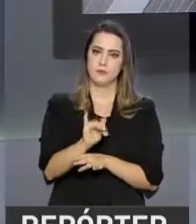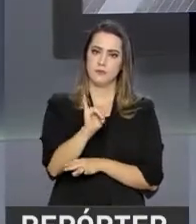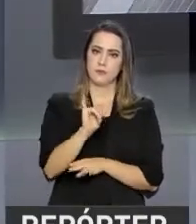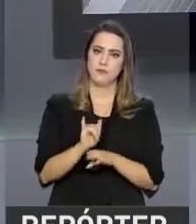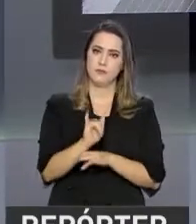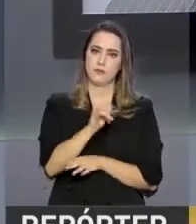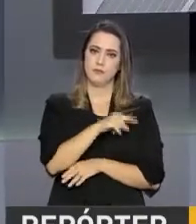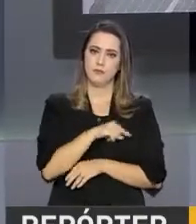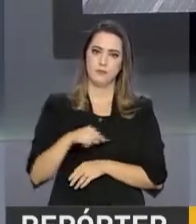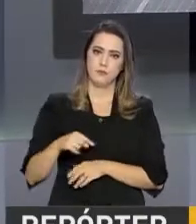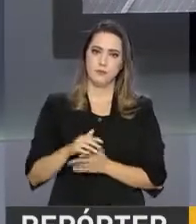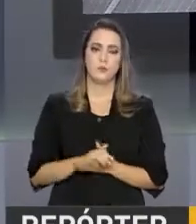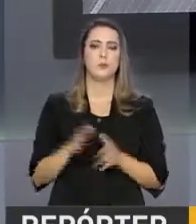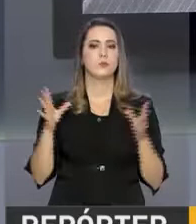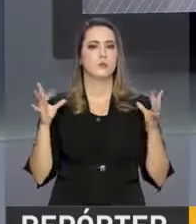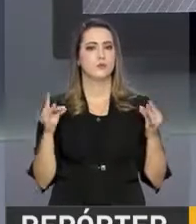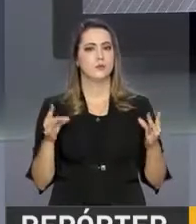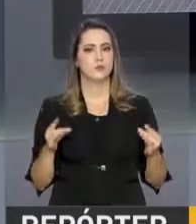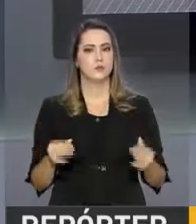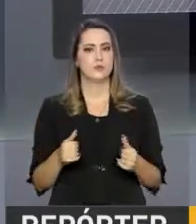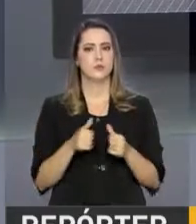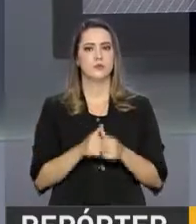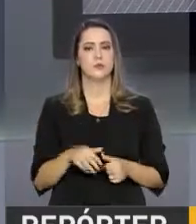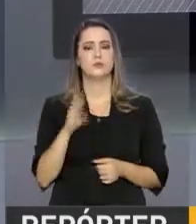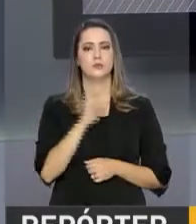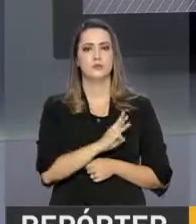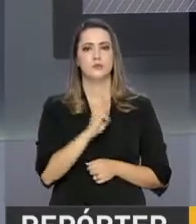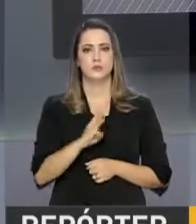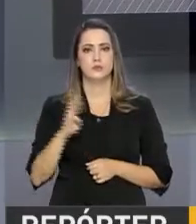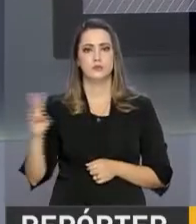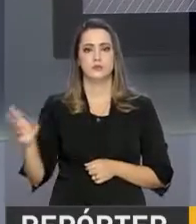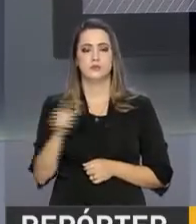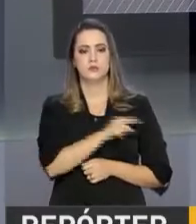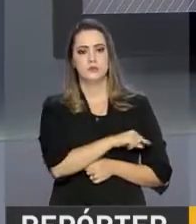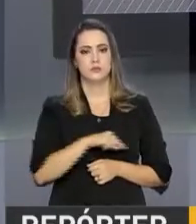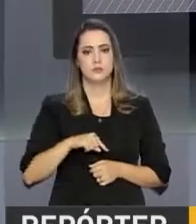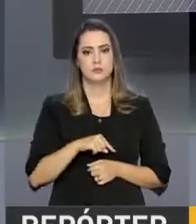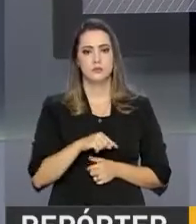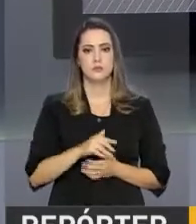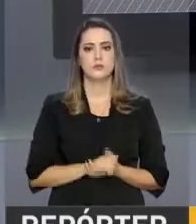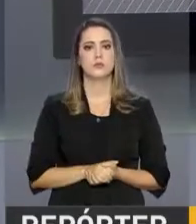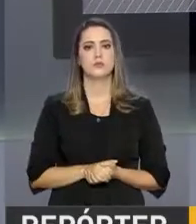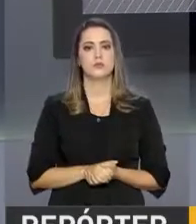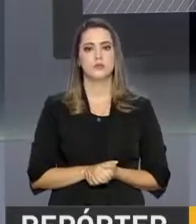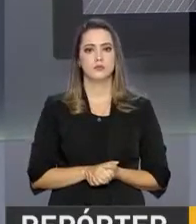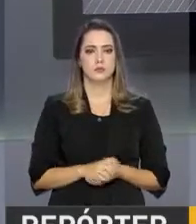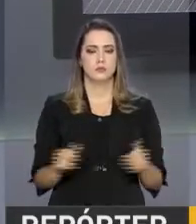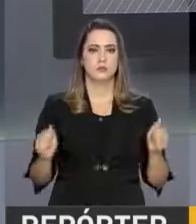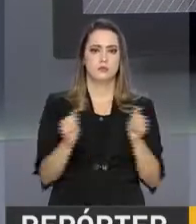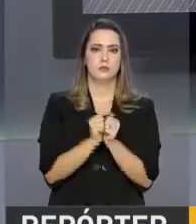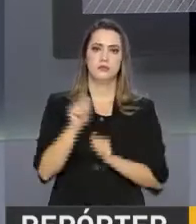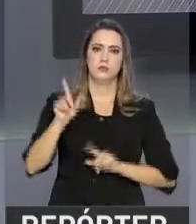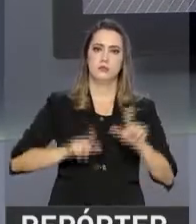rever as reportagens no YouTube e toda a nossa programação também está na página da NBR na internet.